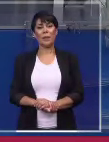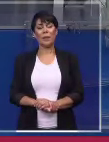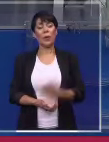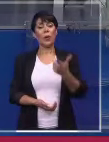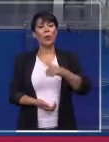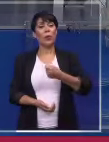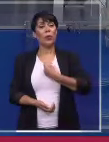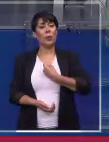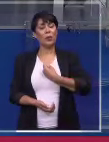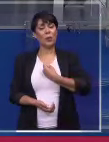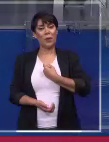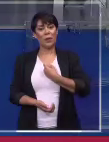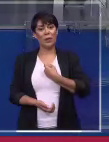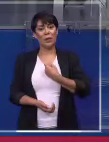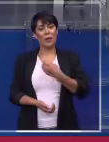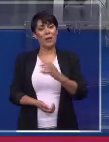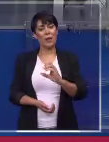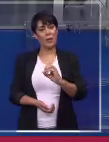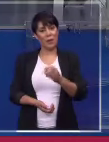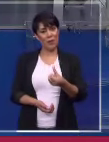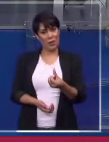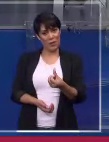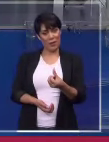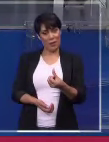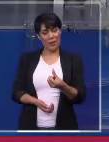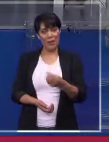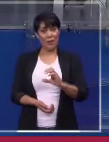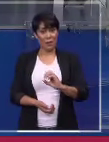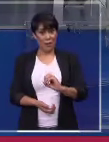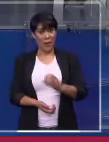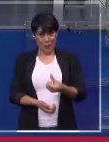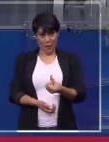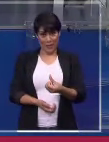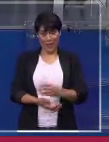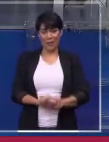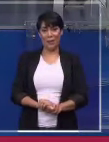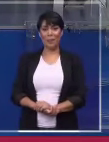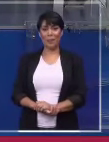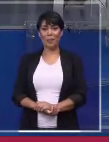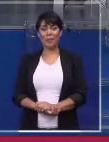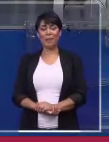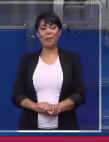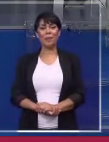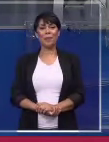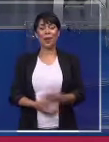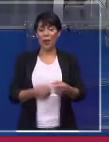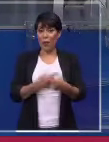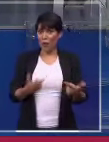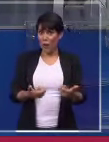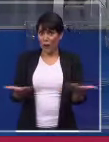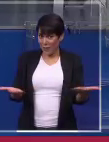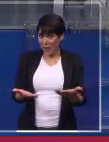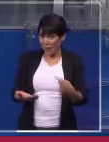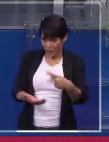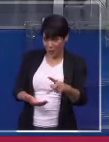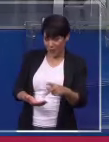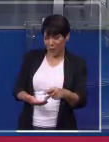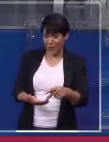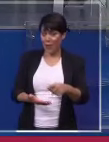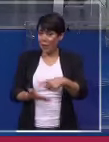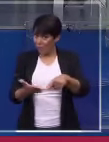Segundo número está na tela, bola rosa número 06. Rosa 06. Está com sorte aí? Está